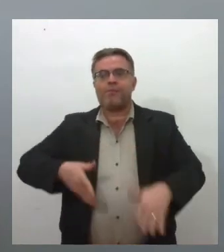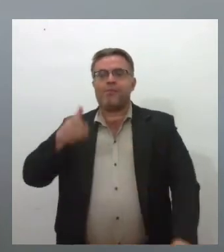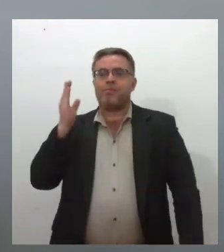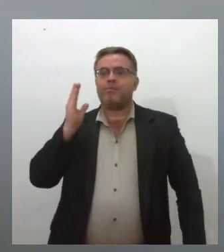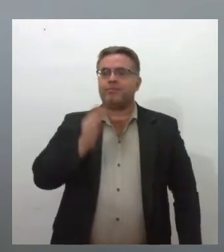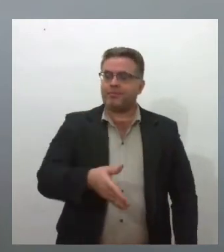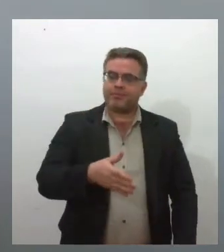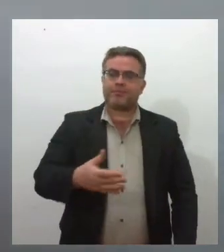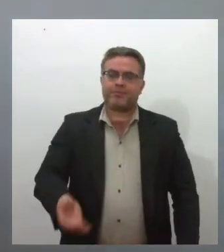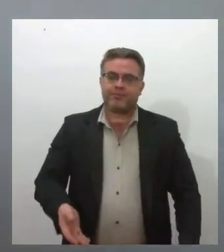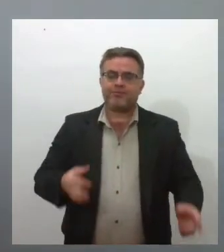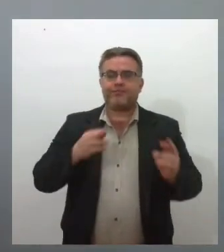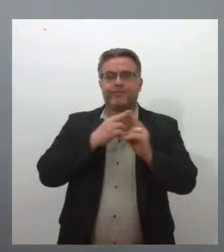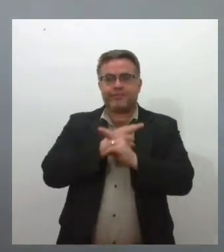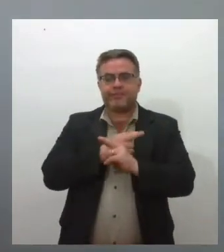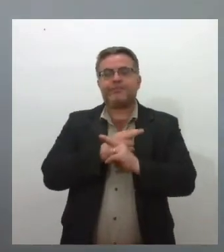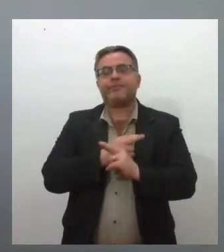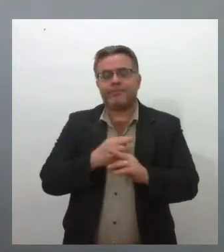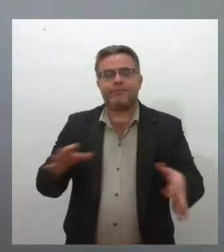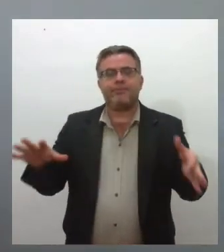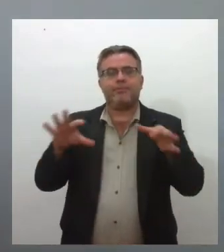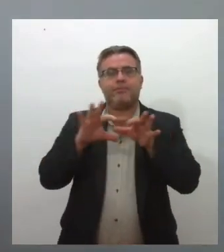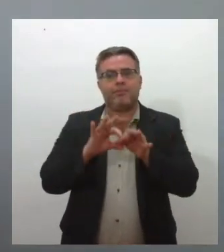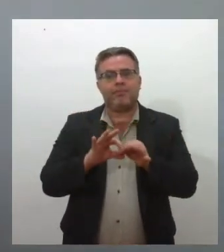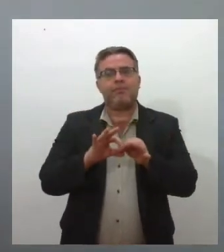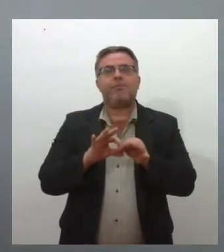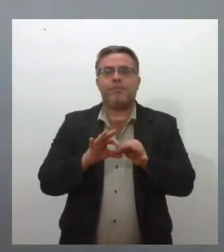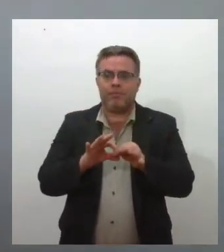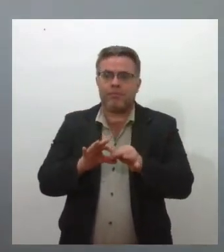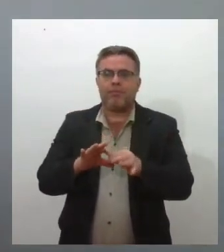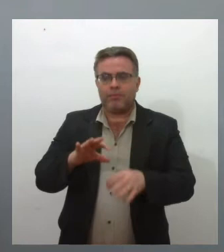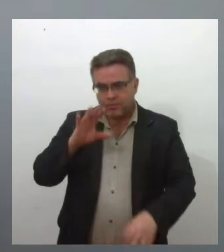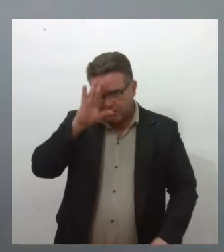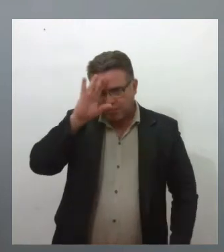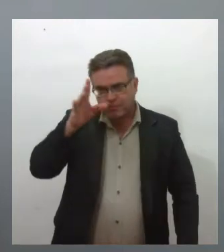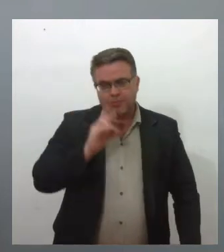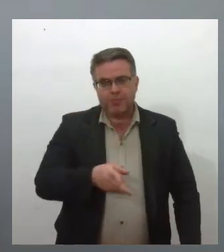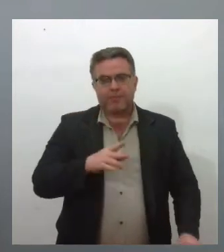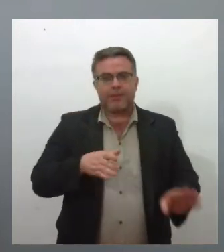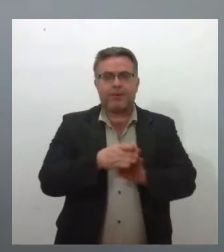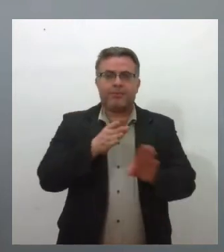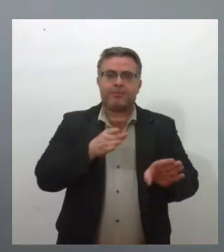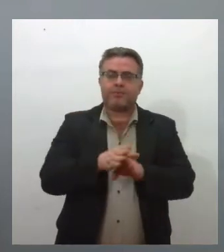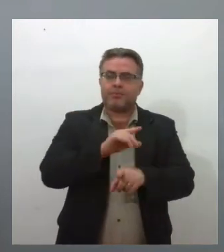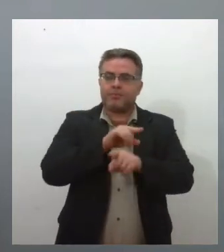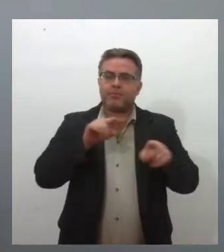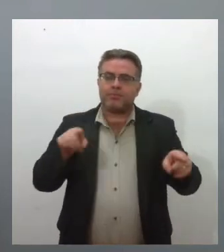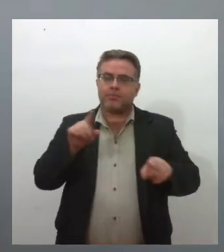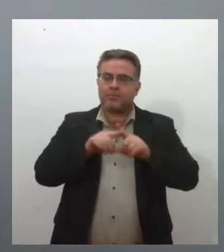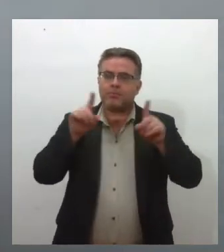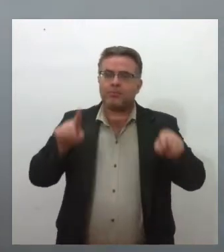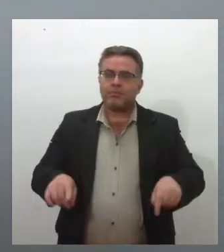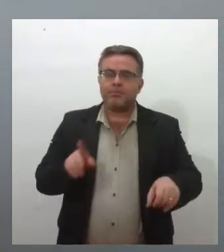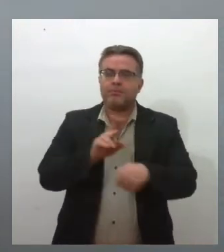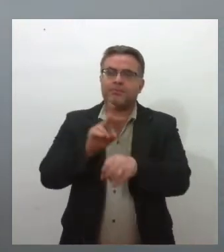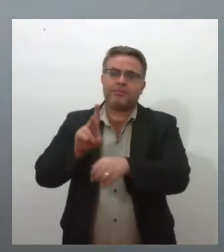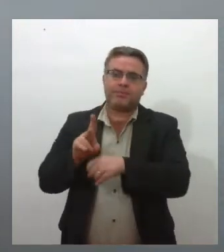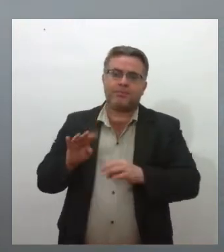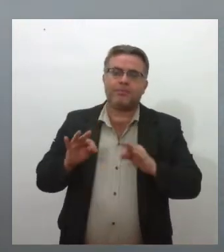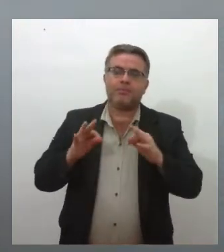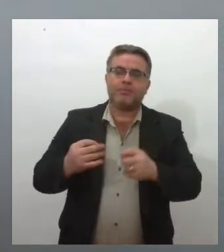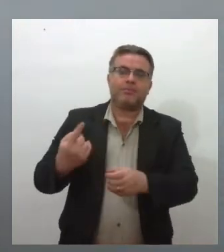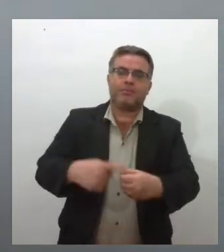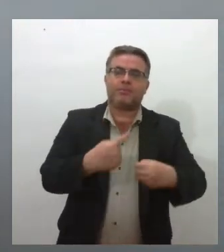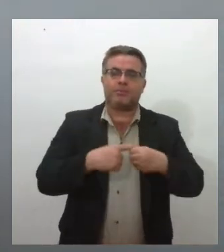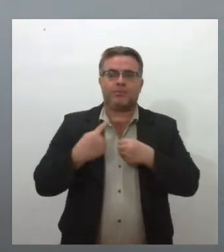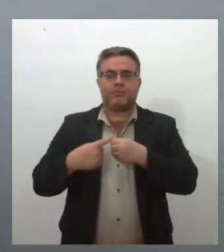a Receita Federal, principalmente lidando com servidores que atuam atendendo as pessoas do interior, porque já